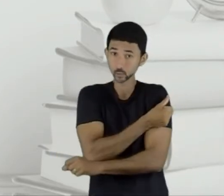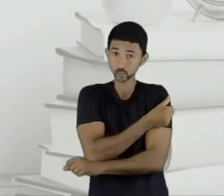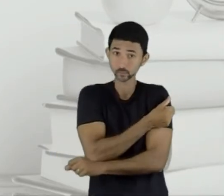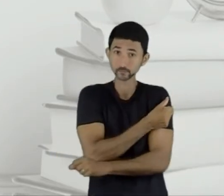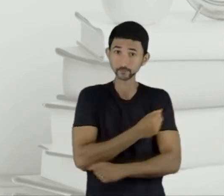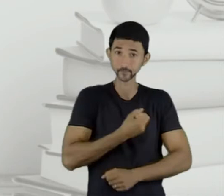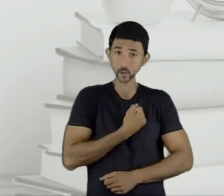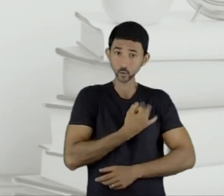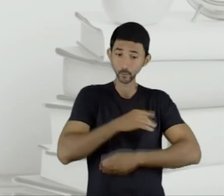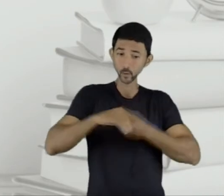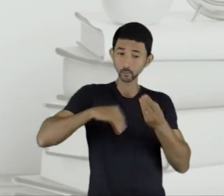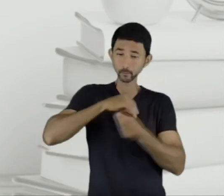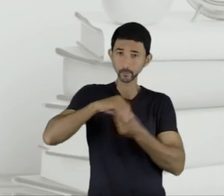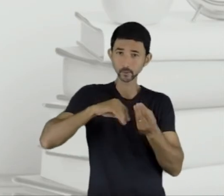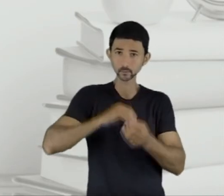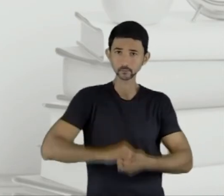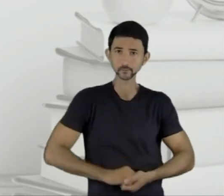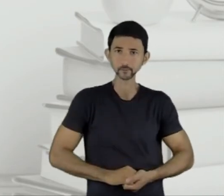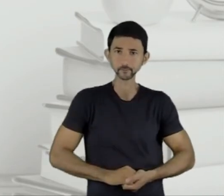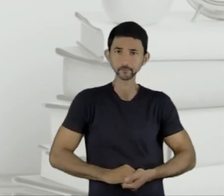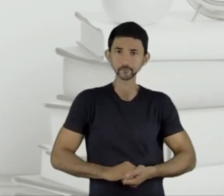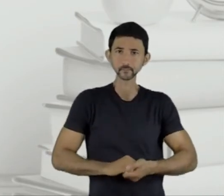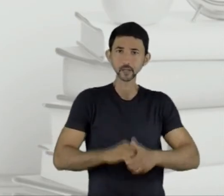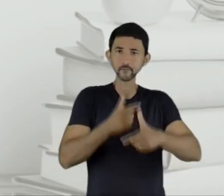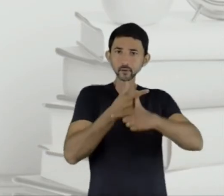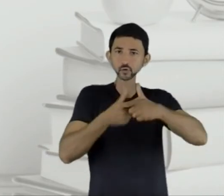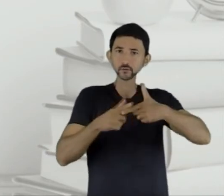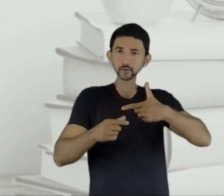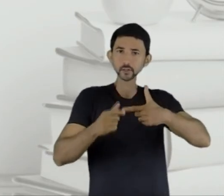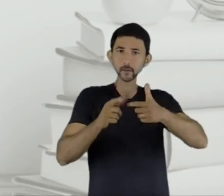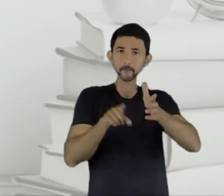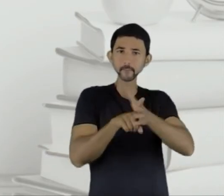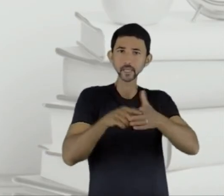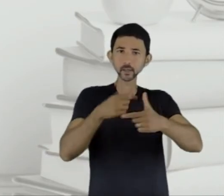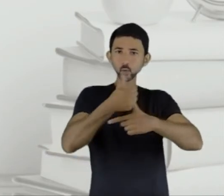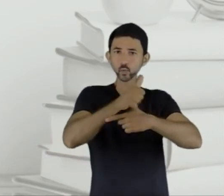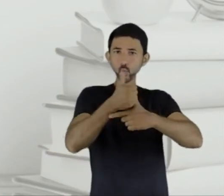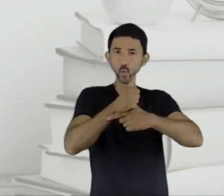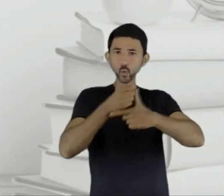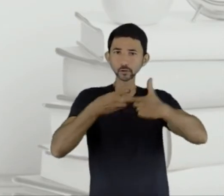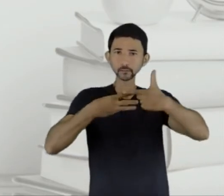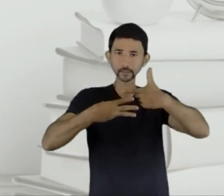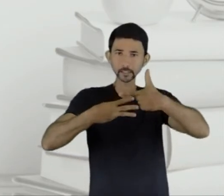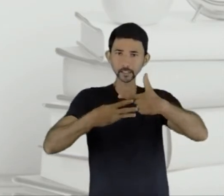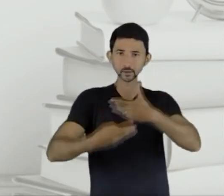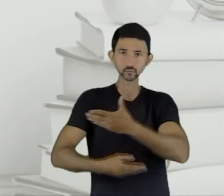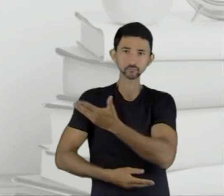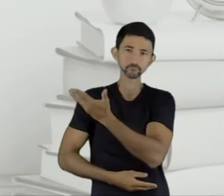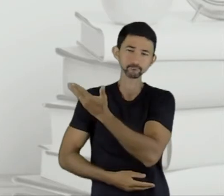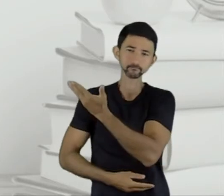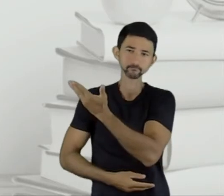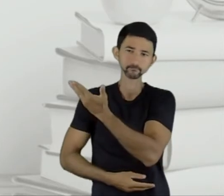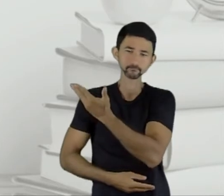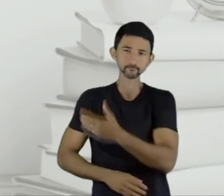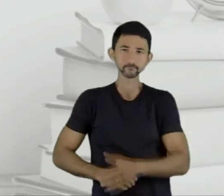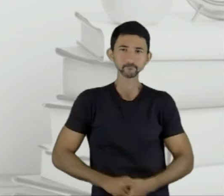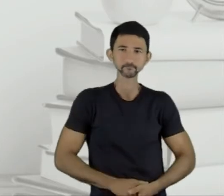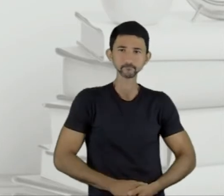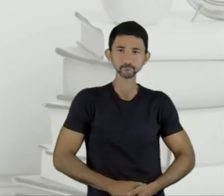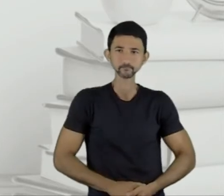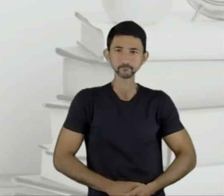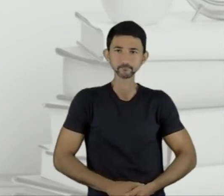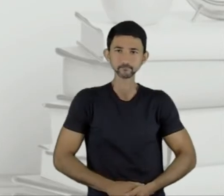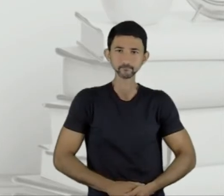Vamos dividir o 11 por 3, certo? Dá 3, o resto é 2 e o divisor é 3,